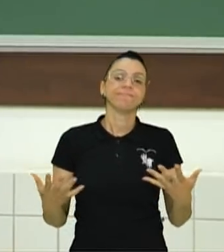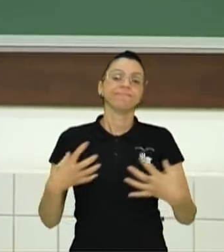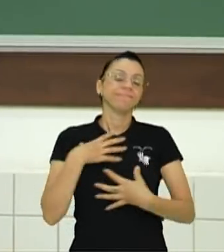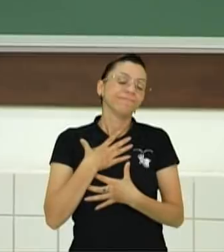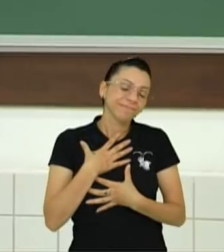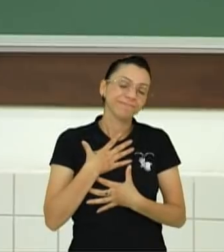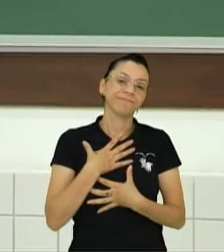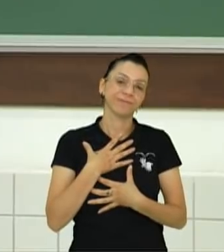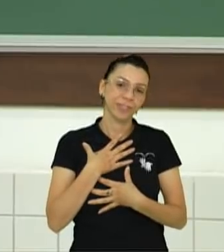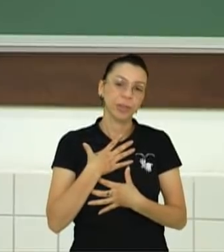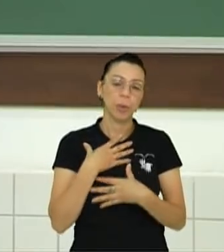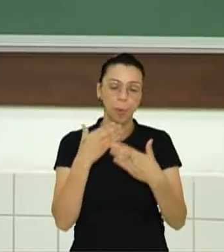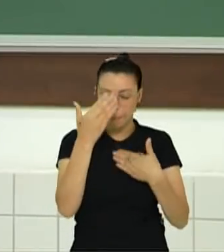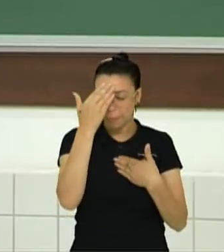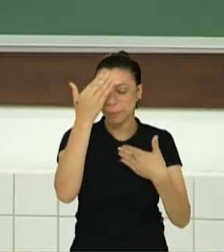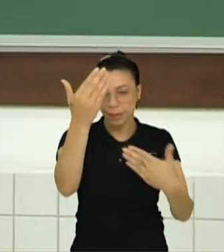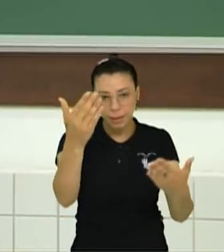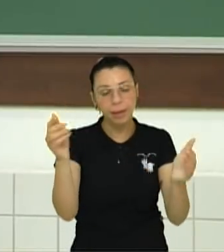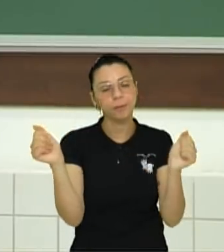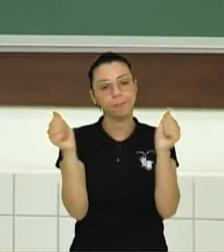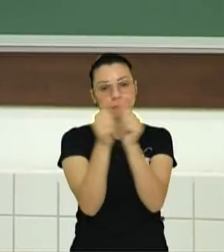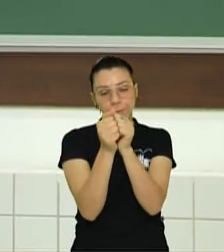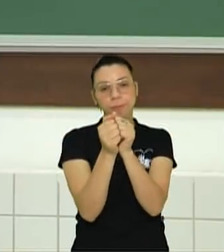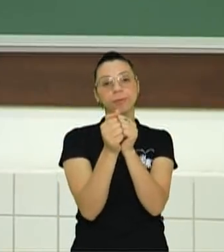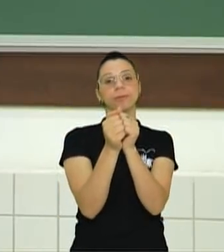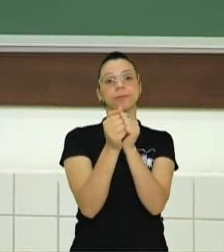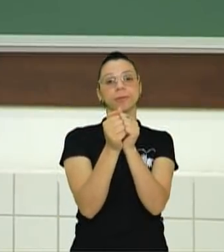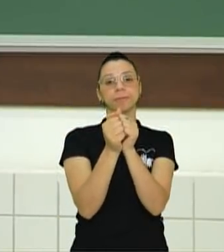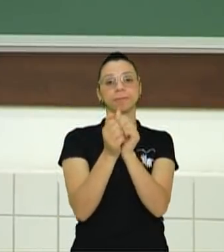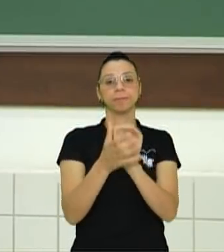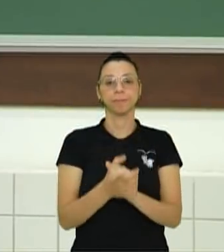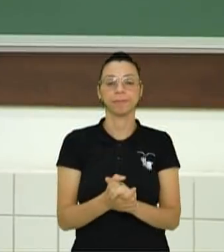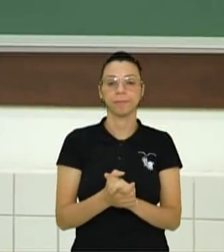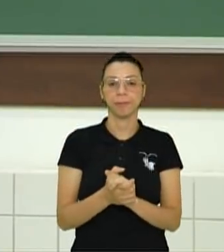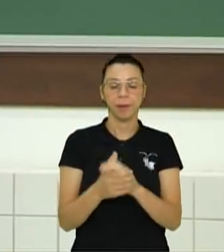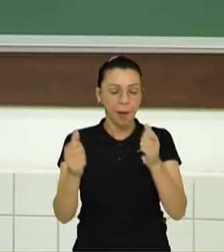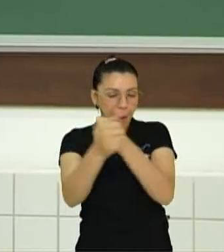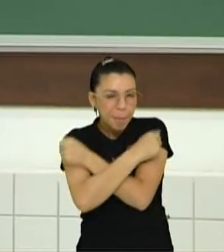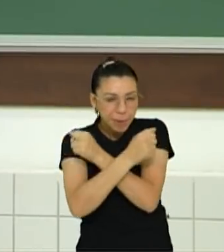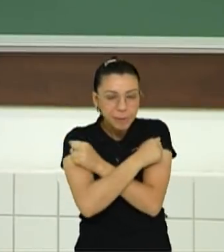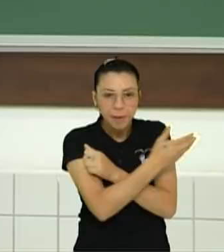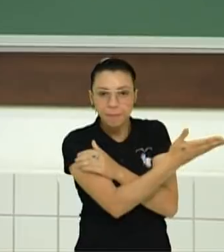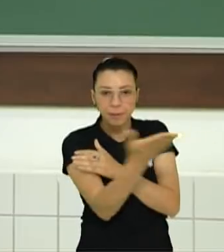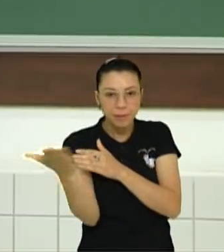palavras. A todos vocês que estão junto comigo nessa aí, que embarcam nessa aula. Abração a todos